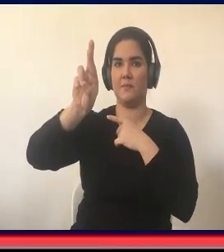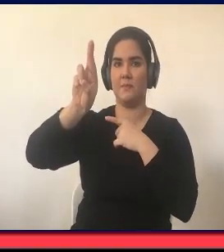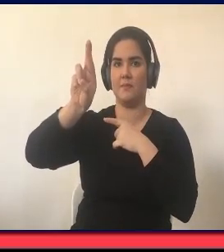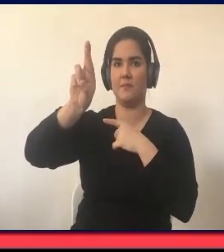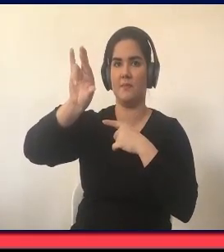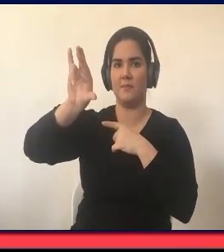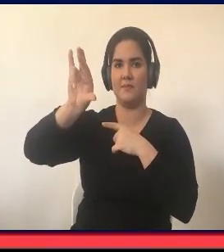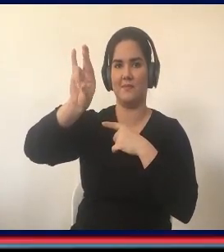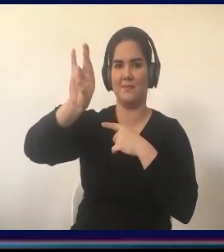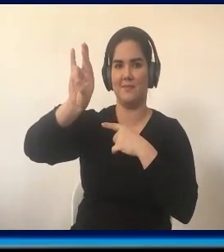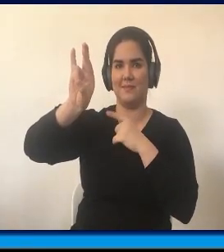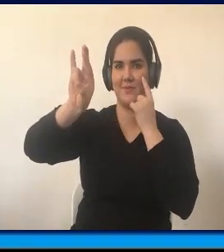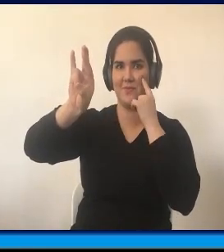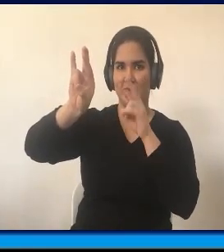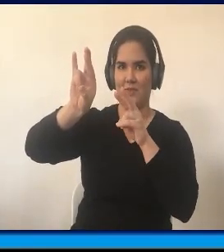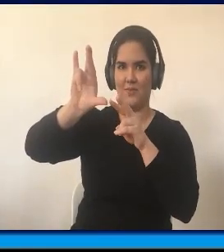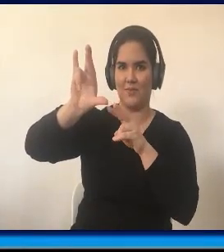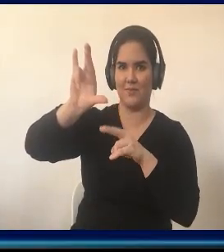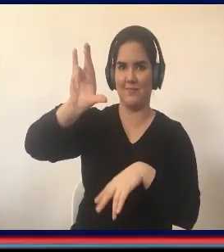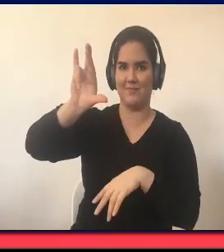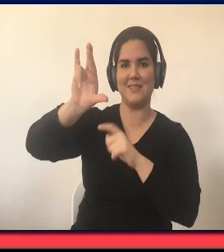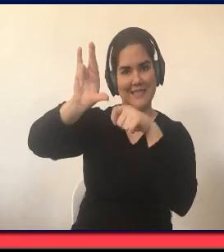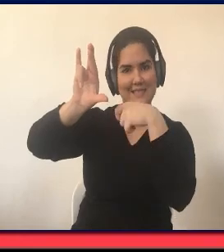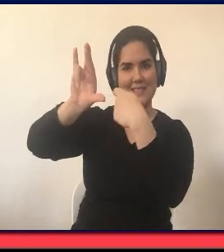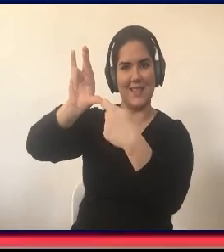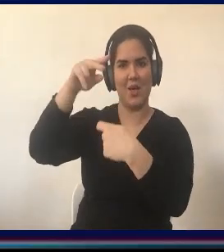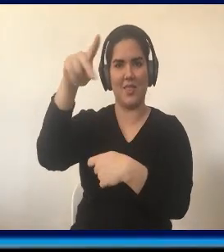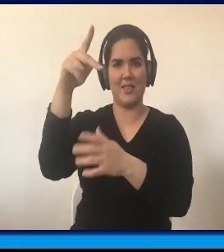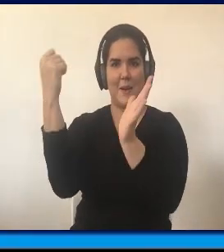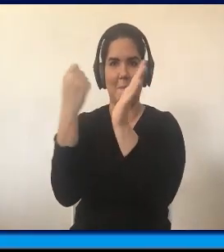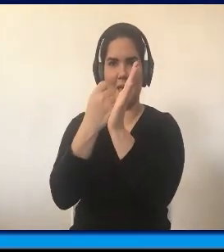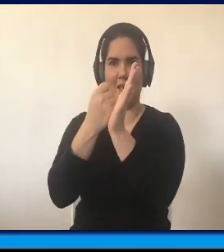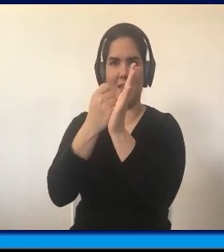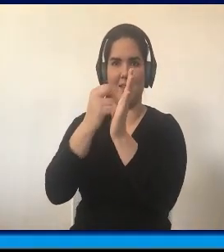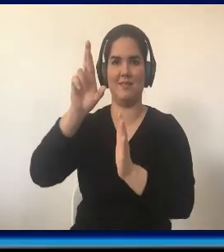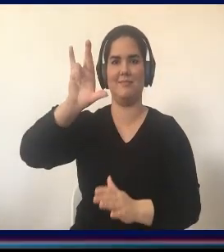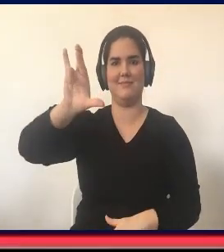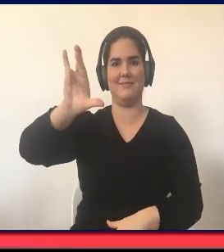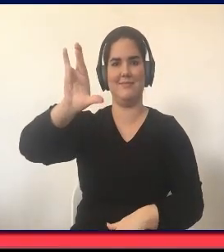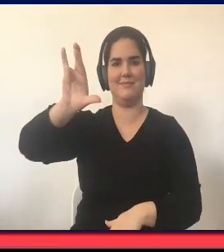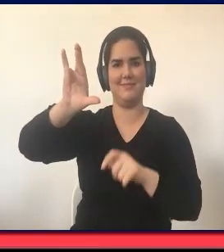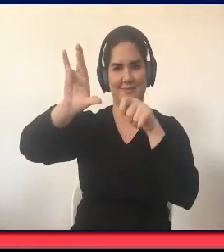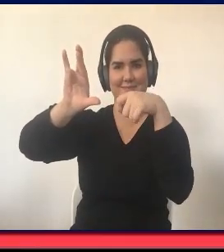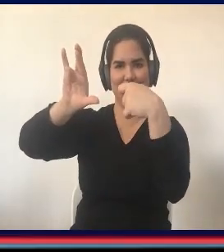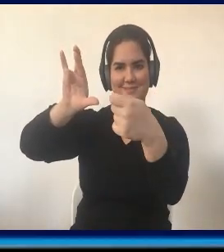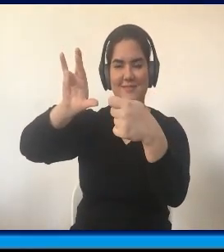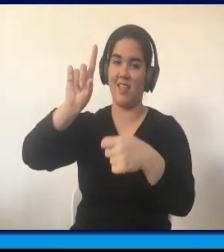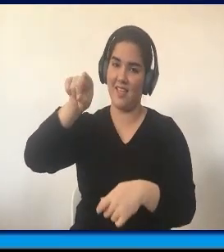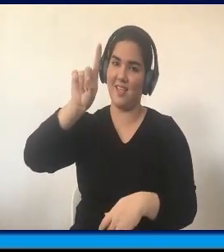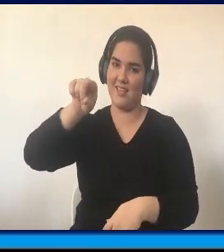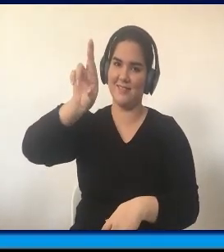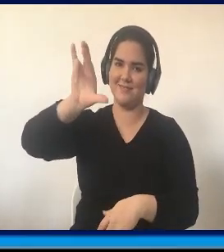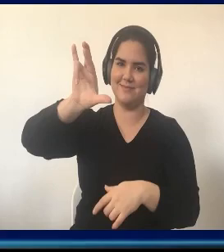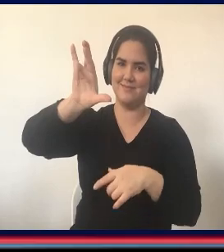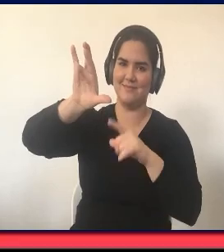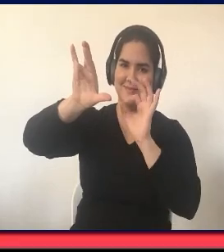mãos. Certo? E faz assim, recreação. Ah, é assim? Recreação. Recreação.